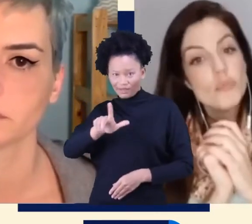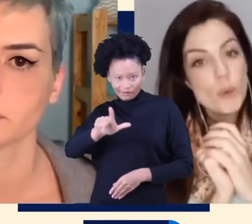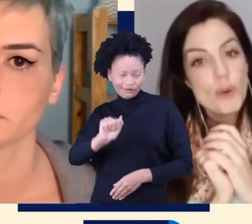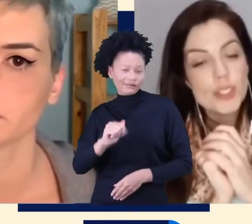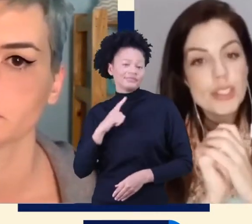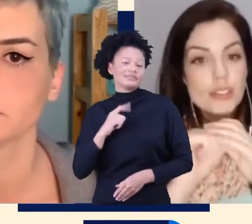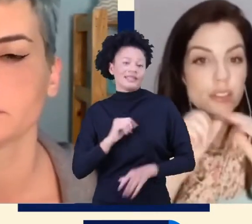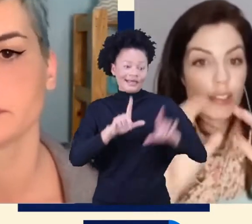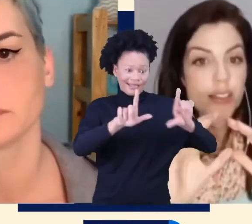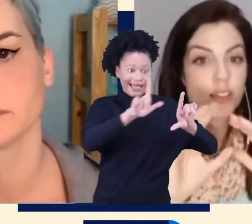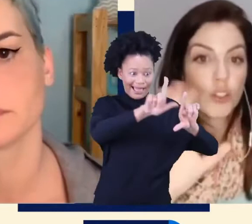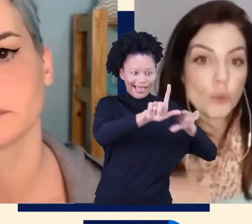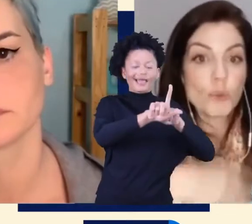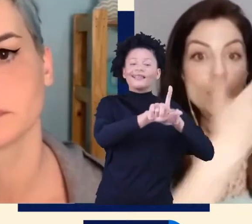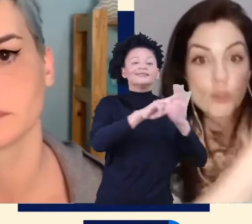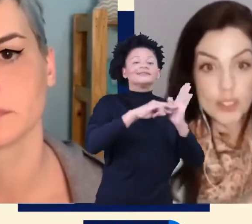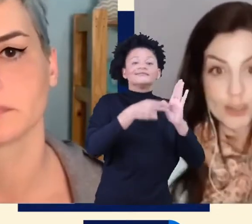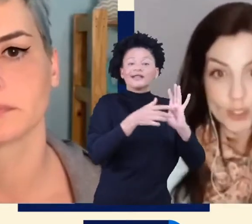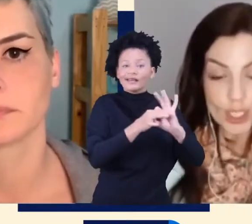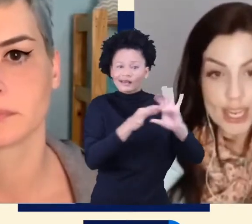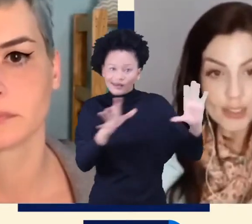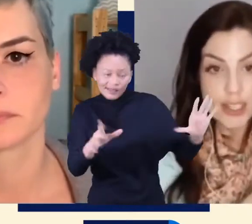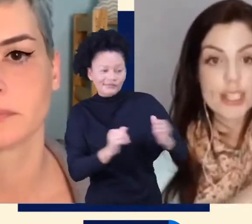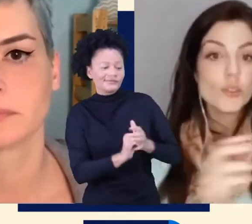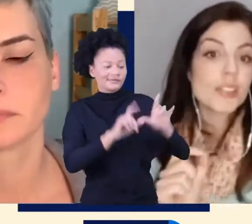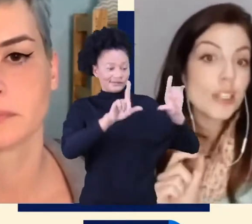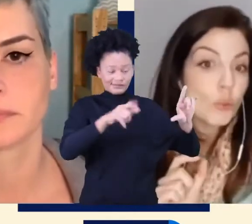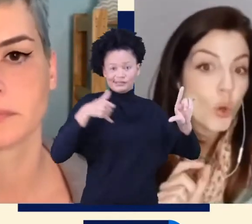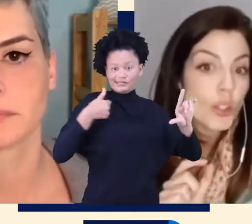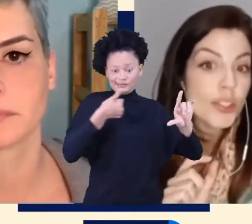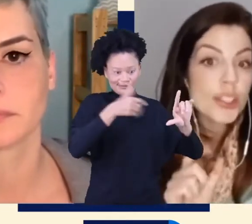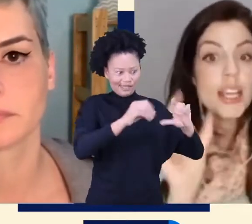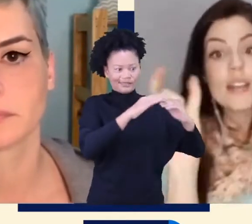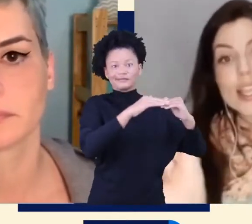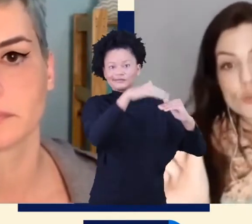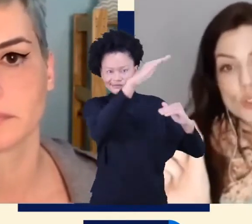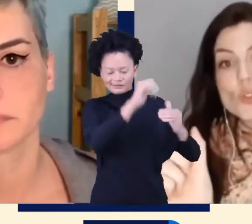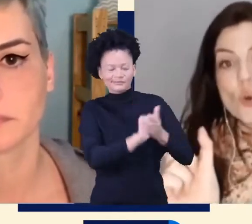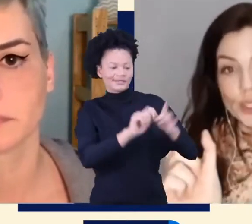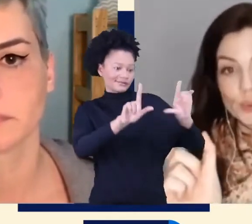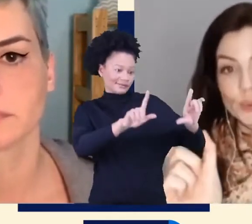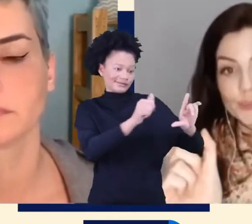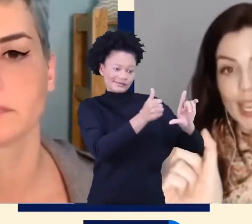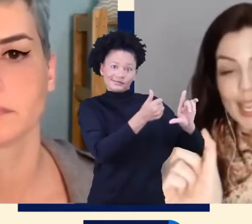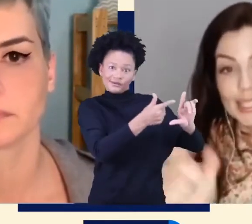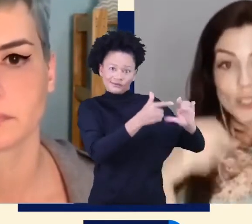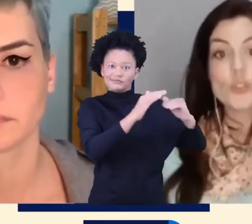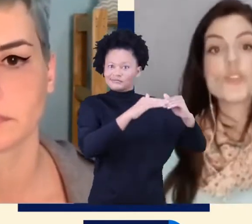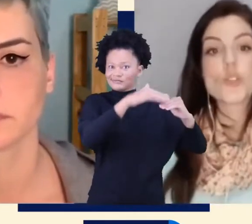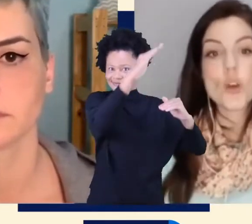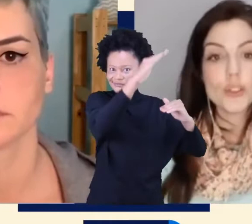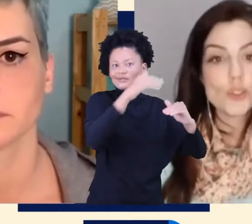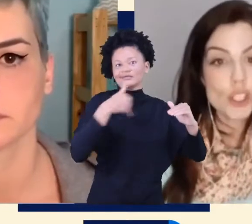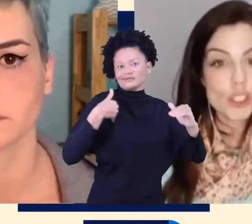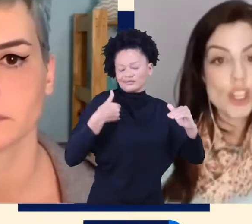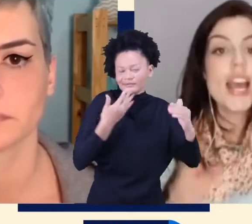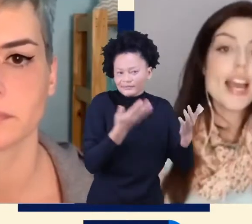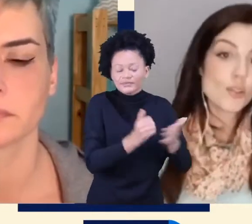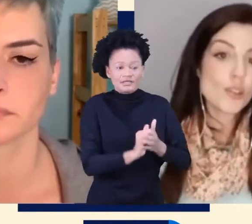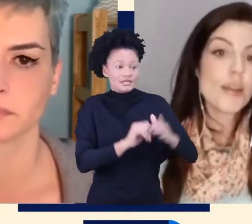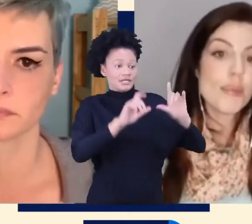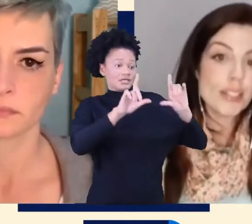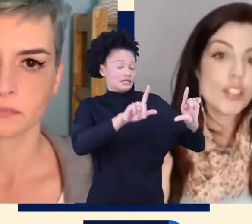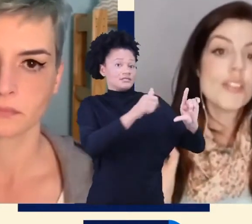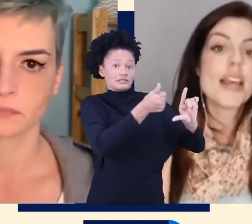que só pode ser assistido por pessoas acima de 10 anos, tem o 12, tem o 18, né? E o 18, gente,